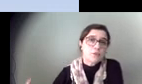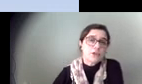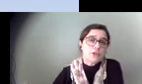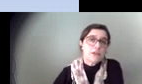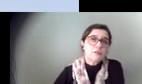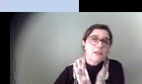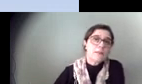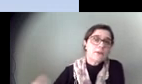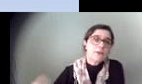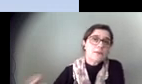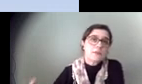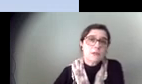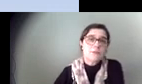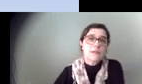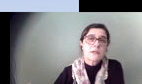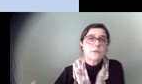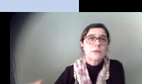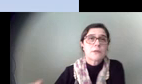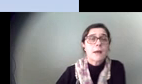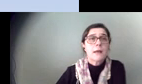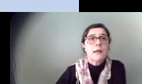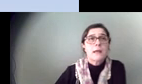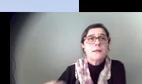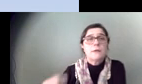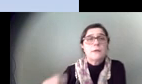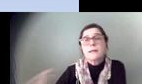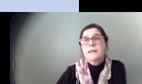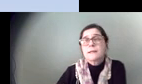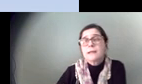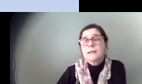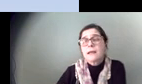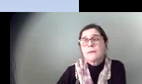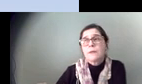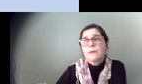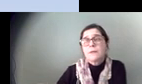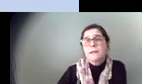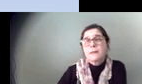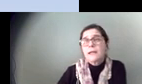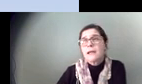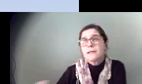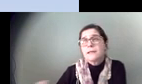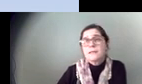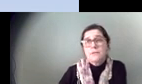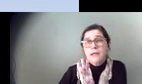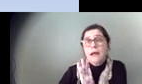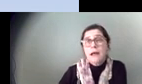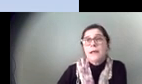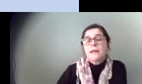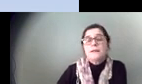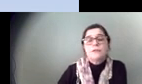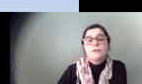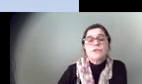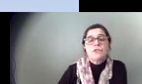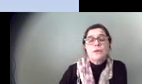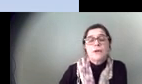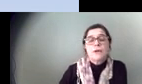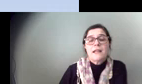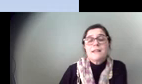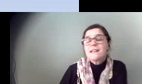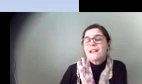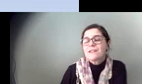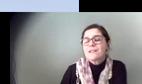mãe é grupo de risco, ele tem mais dois irmãos, ele não tem pai, então ele tem que sair para trabalhar, ele tem que se virar. Então a